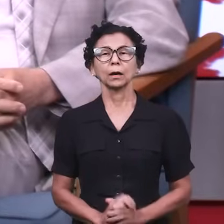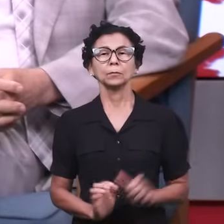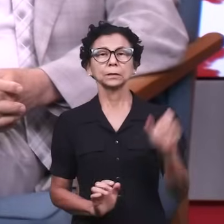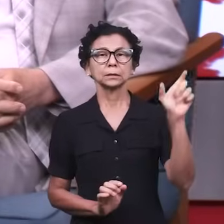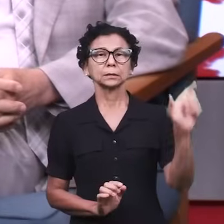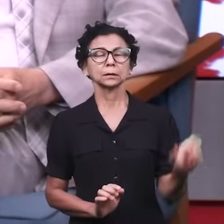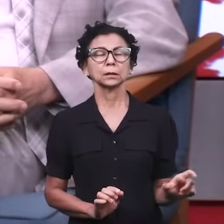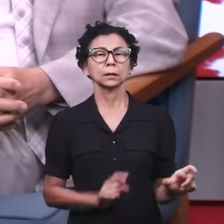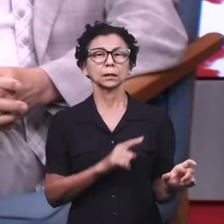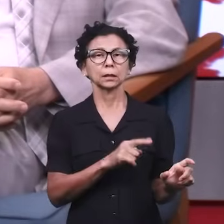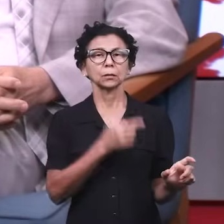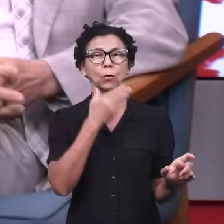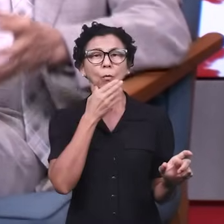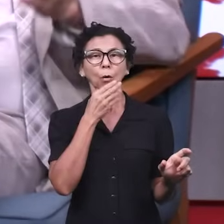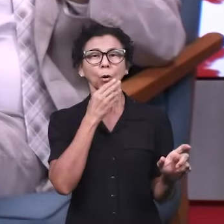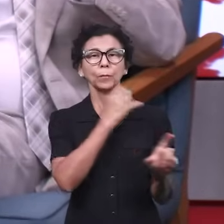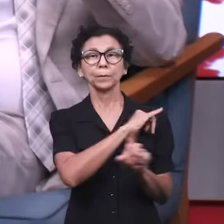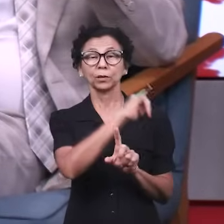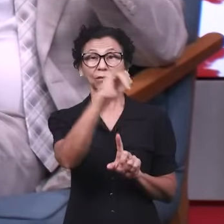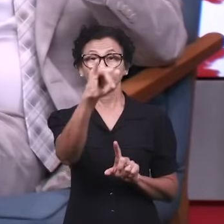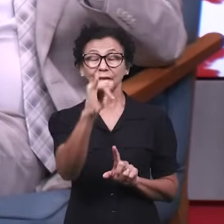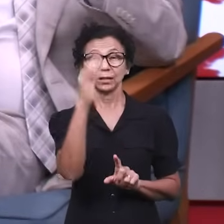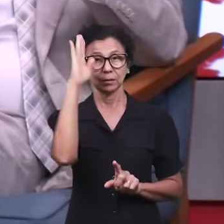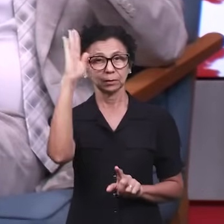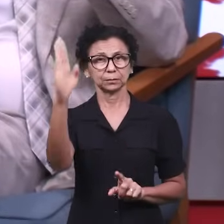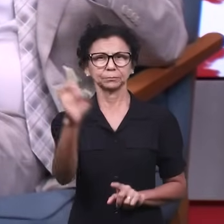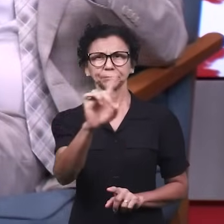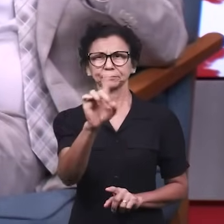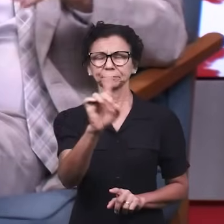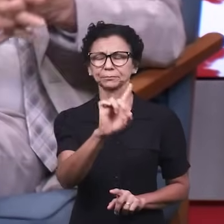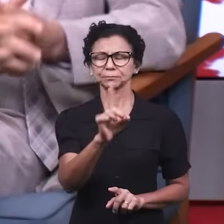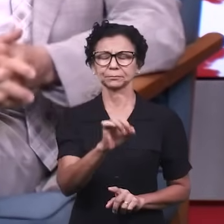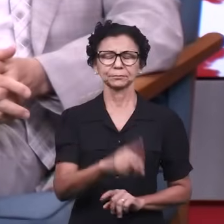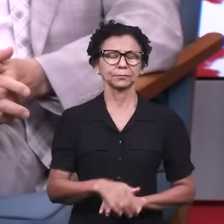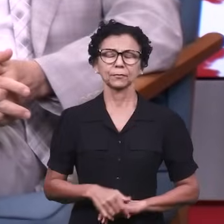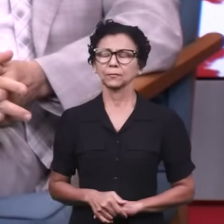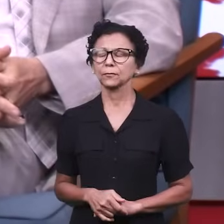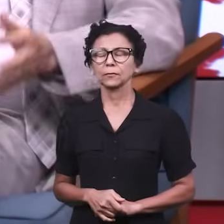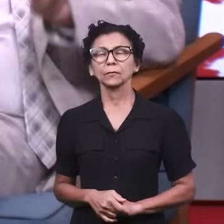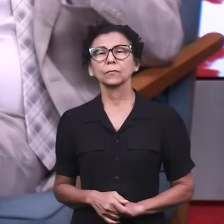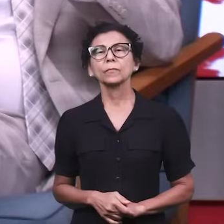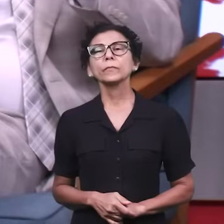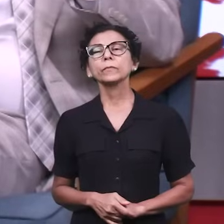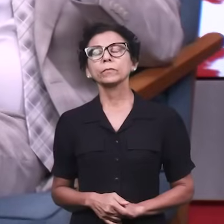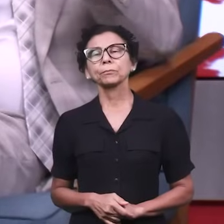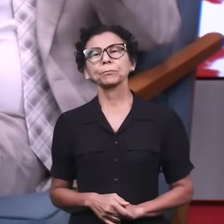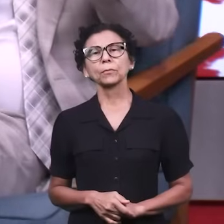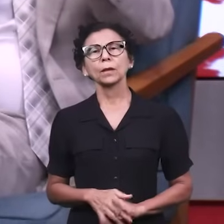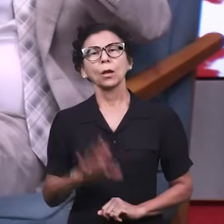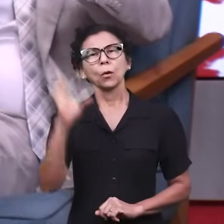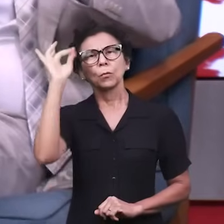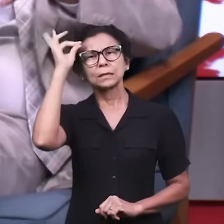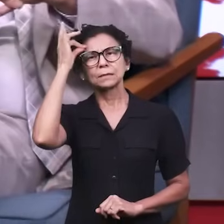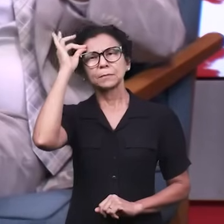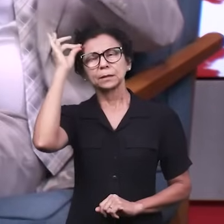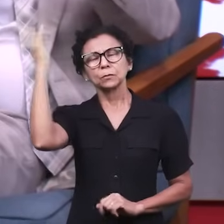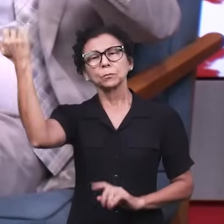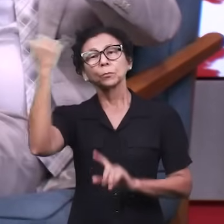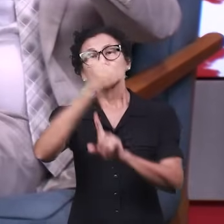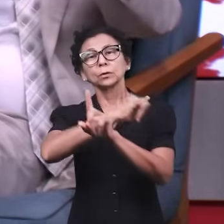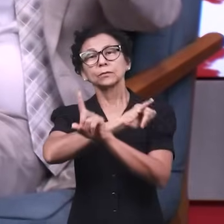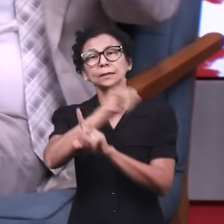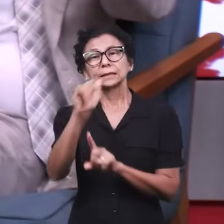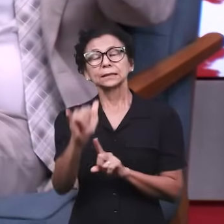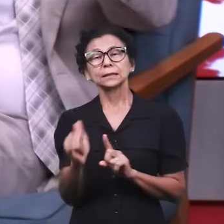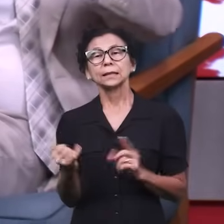não. O testemunho de Jesus é o espírito de profecia, mas o espírito de profecia é da vida da igreja, o testemunho